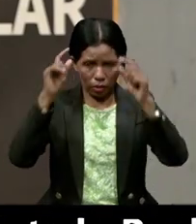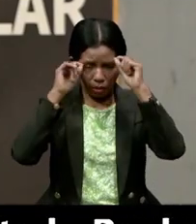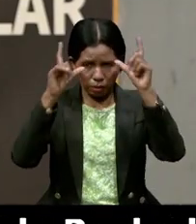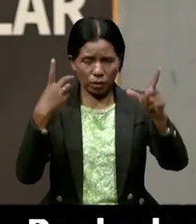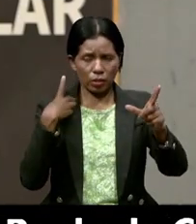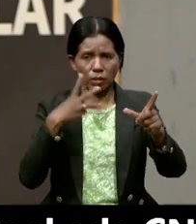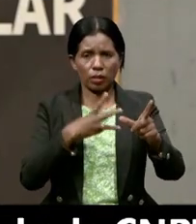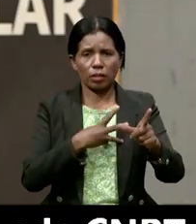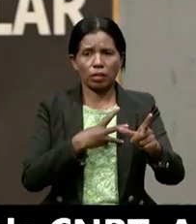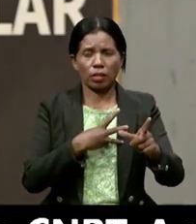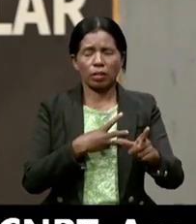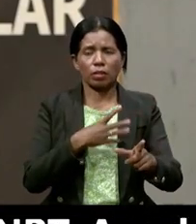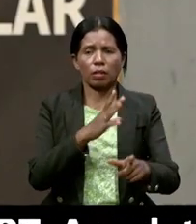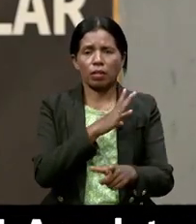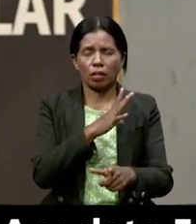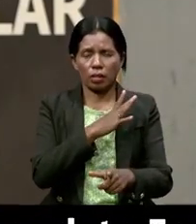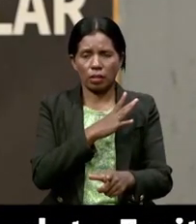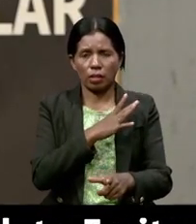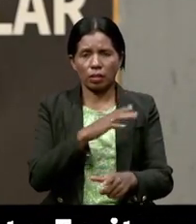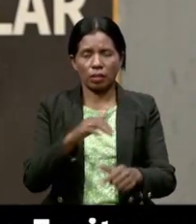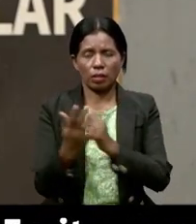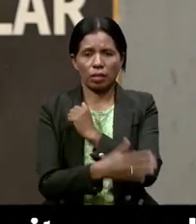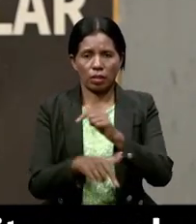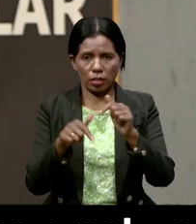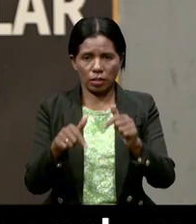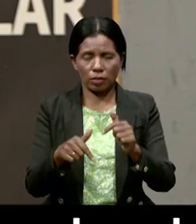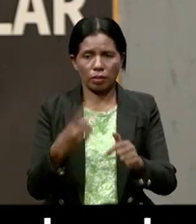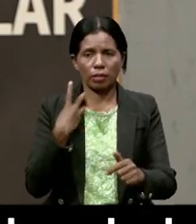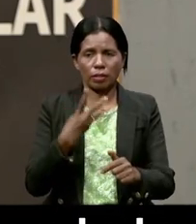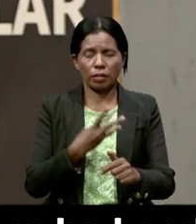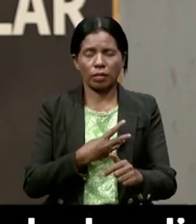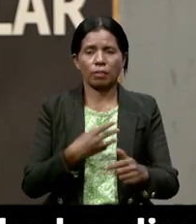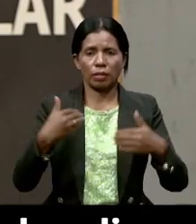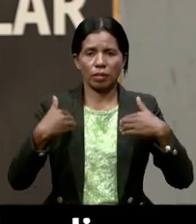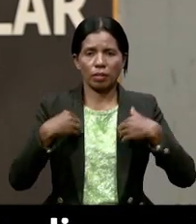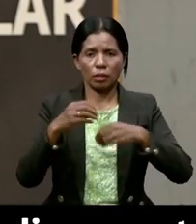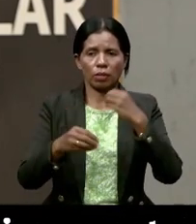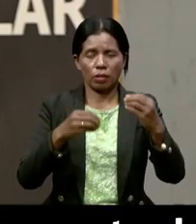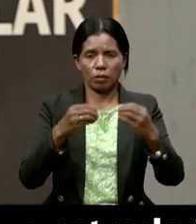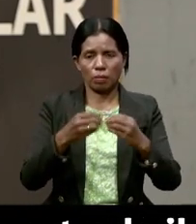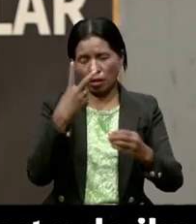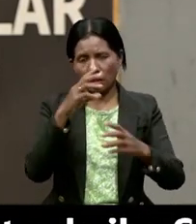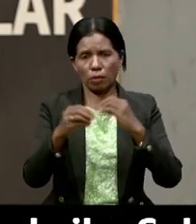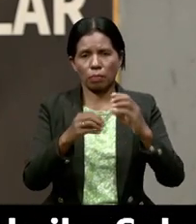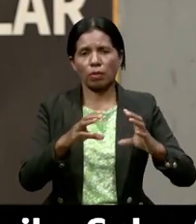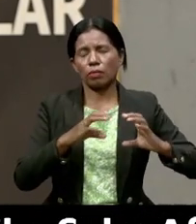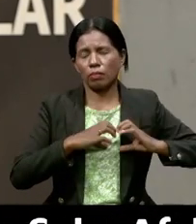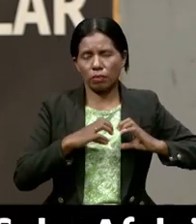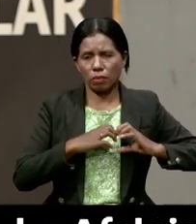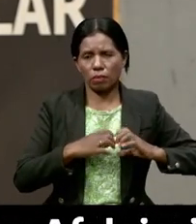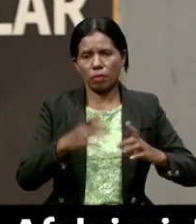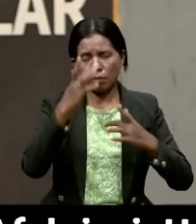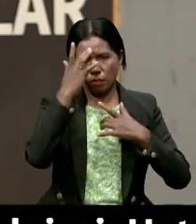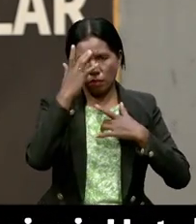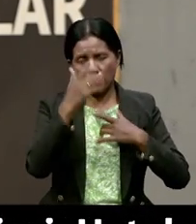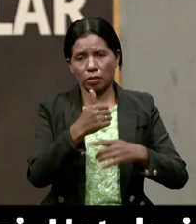ter vida na torna para o tratamento de Itinerai. E ter velho centro com o tratamento para Fuan. Ou mora ser na